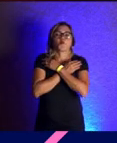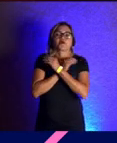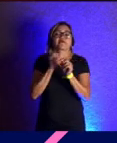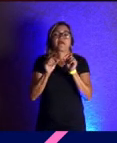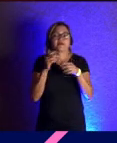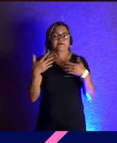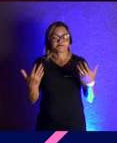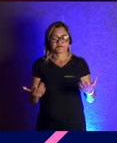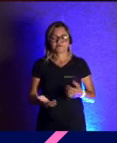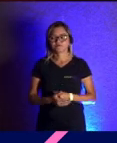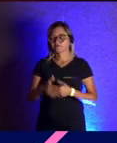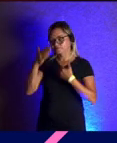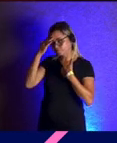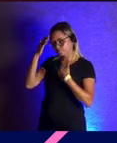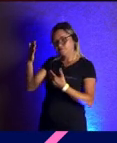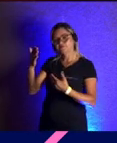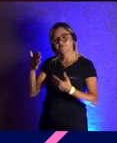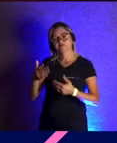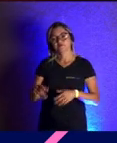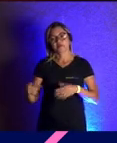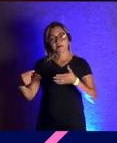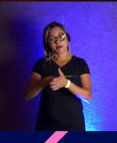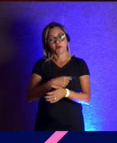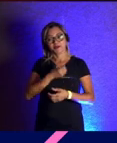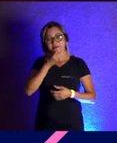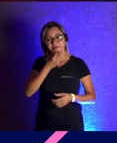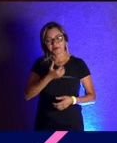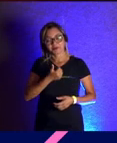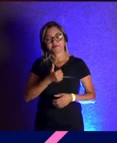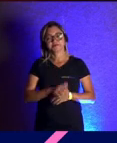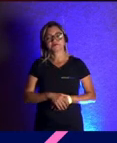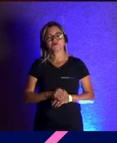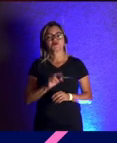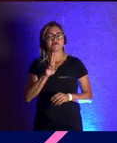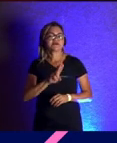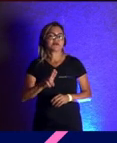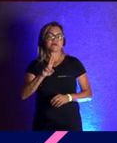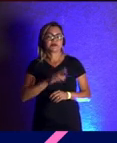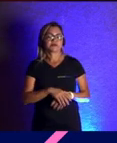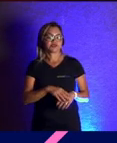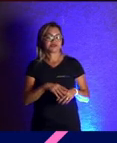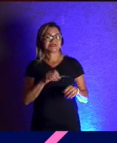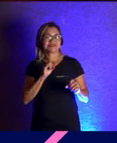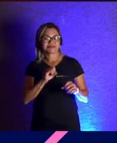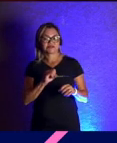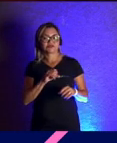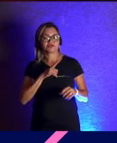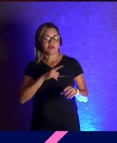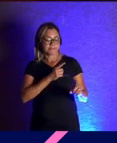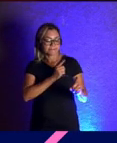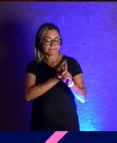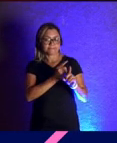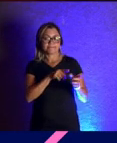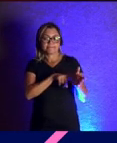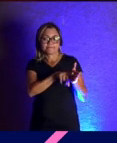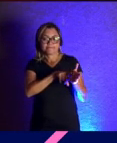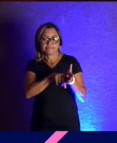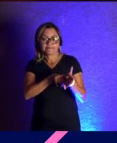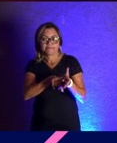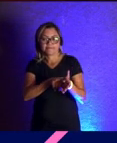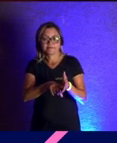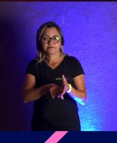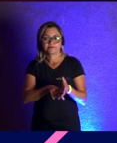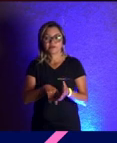Obrigada pela pergunta, mas é uma pergunta ótima, porque a gente só vai saber como é essas balas que estiveram em investigação. A polícia tem